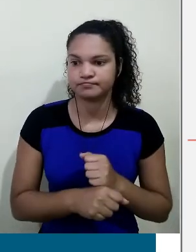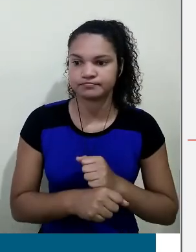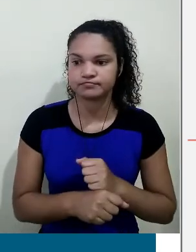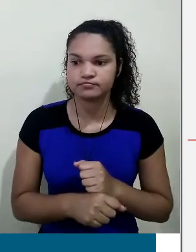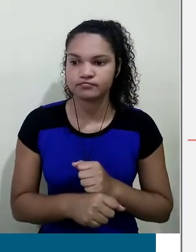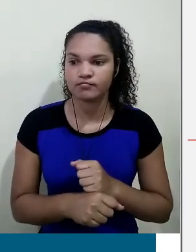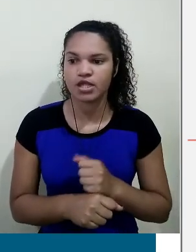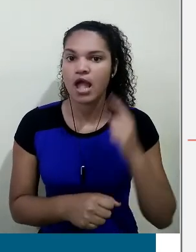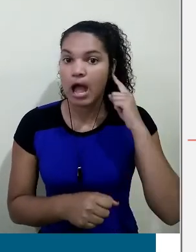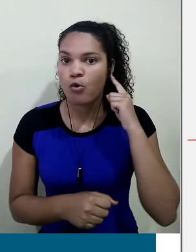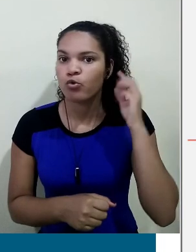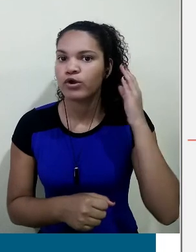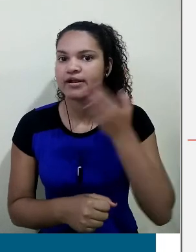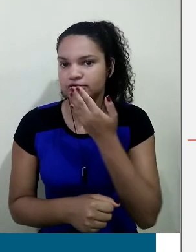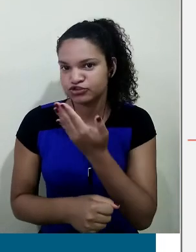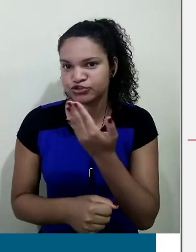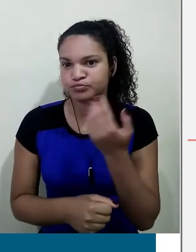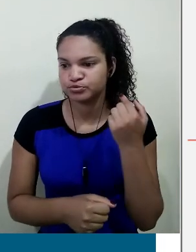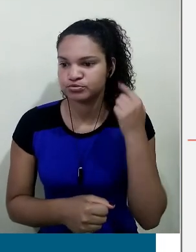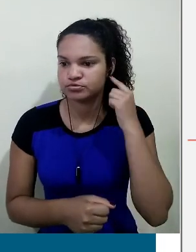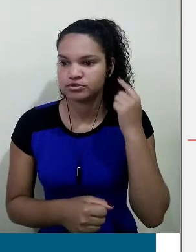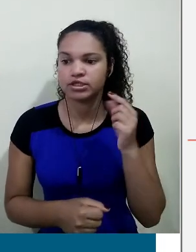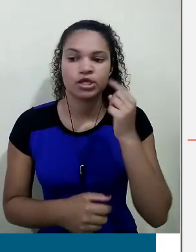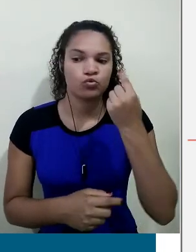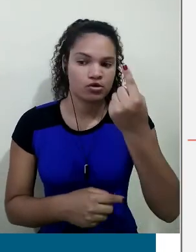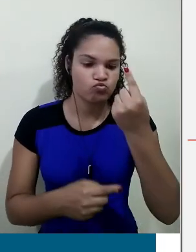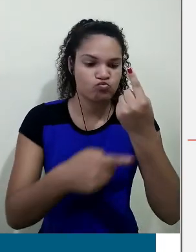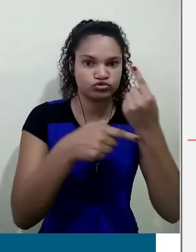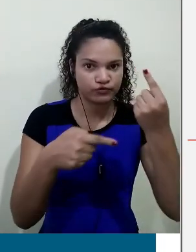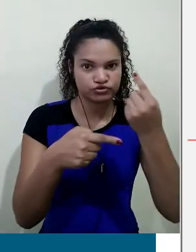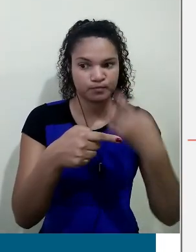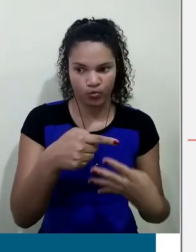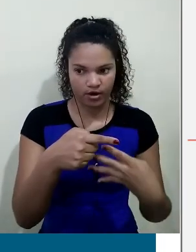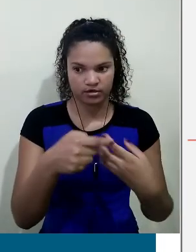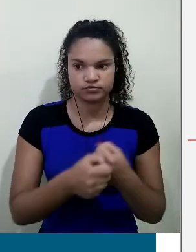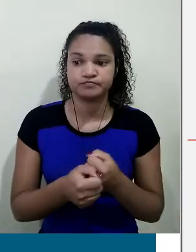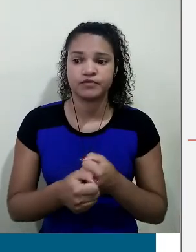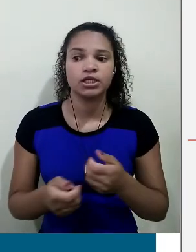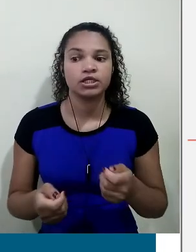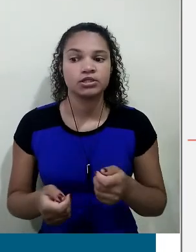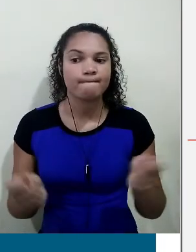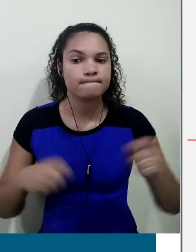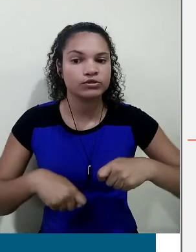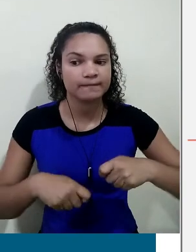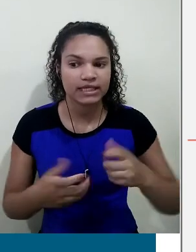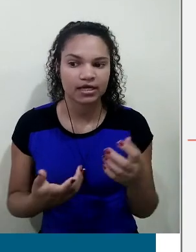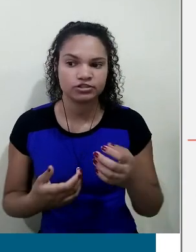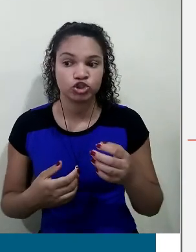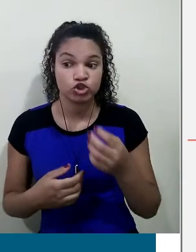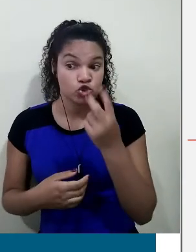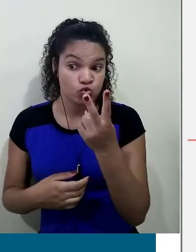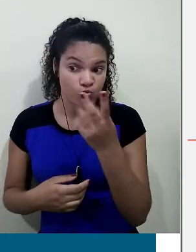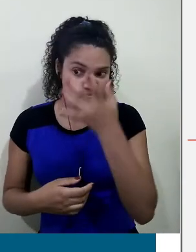multiplica probabilidade de ter lóbulo aderente, que nós já vimos também, que é 1/4. Então a probabilidade de um casal formado por